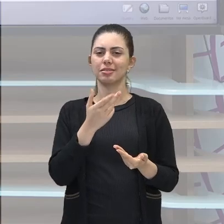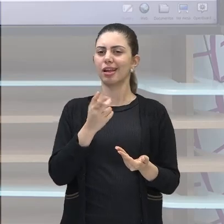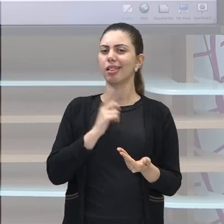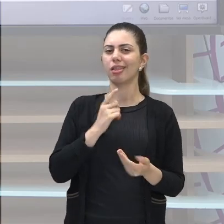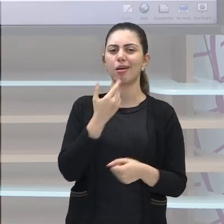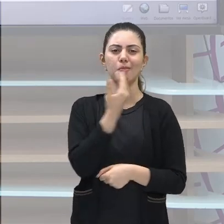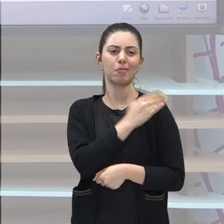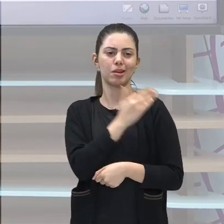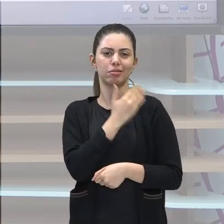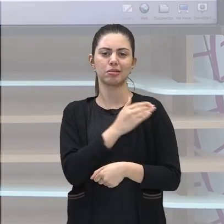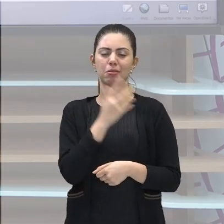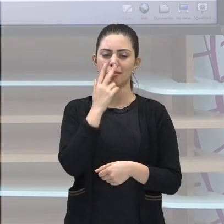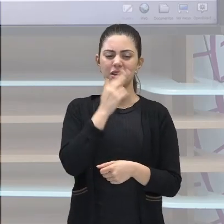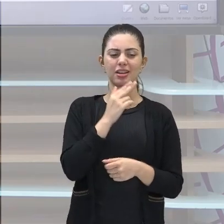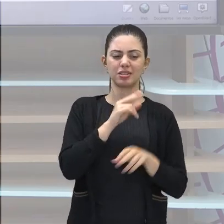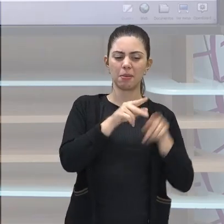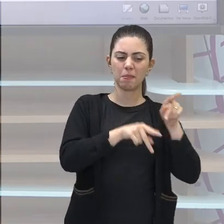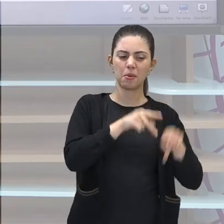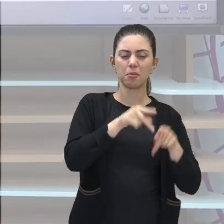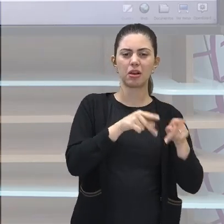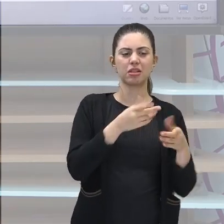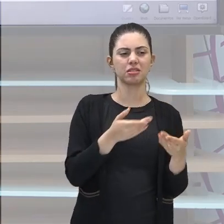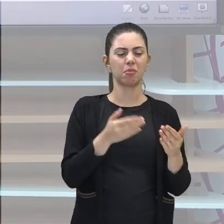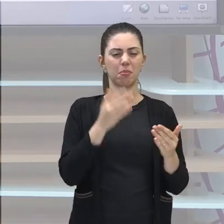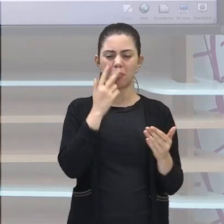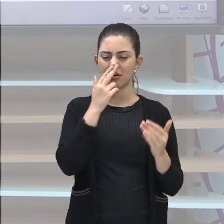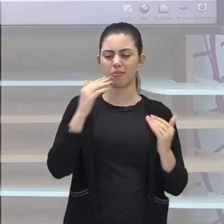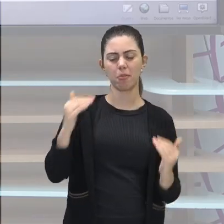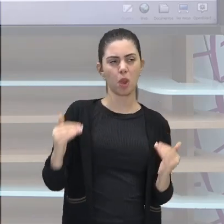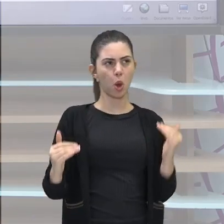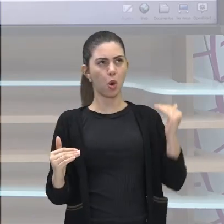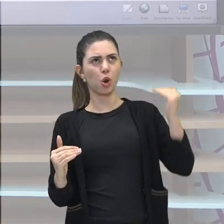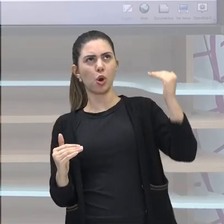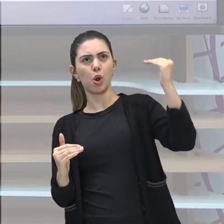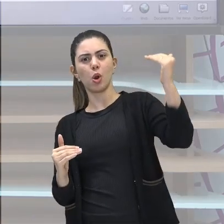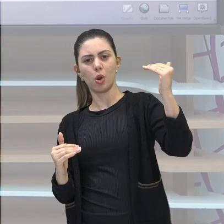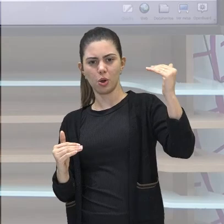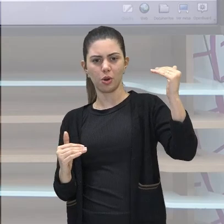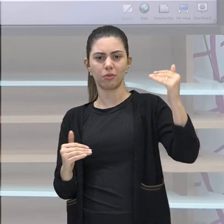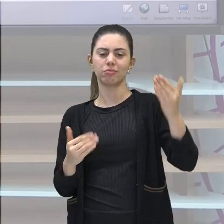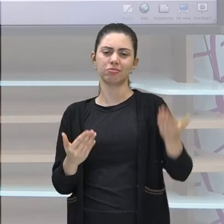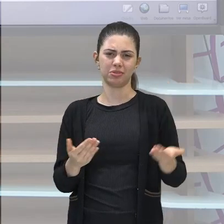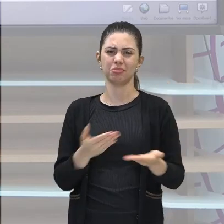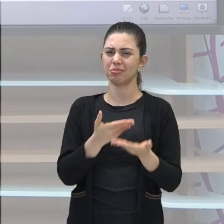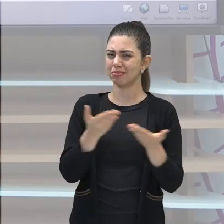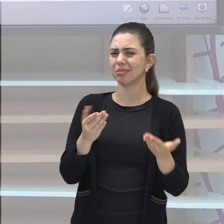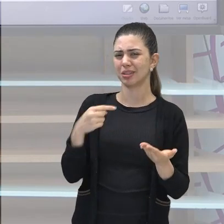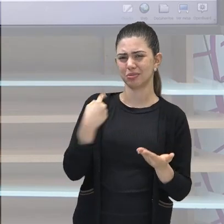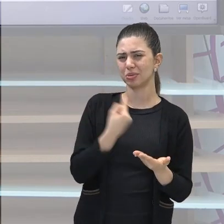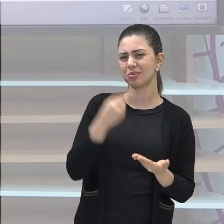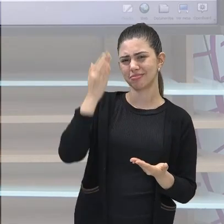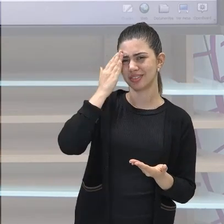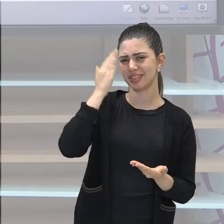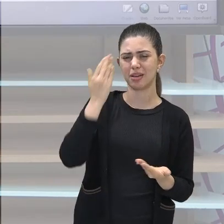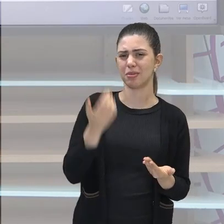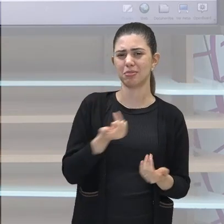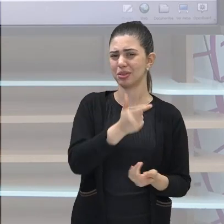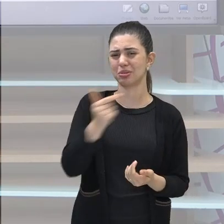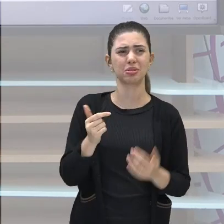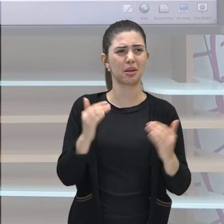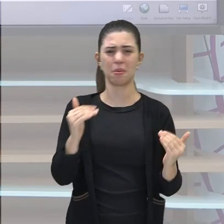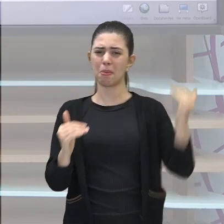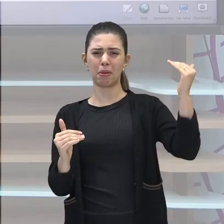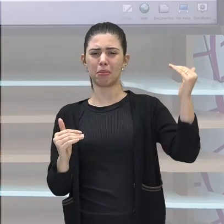um humano de uma raça melhor que a outra, na qual todos sabemos que isso, não